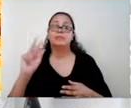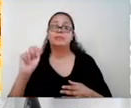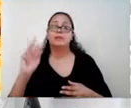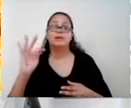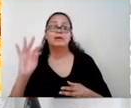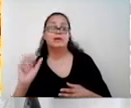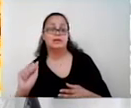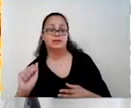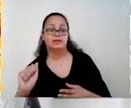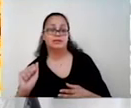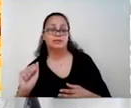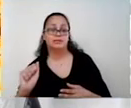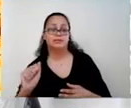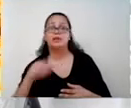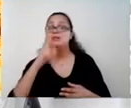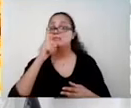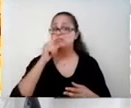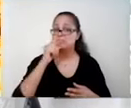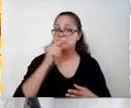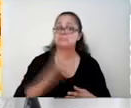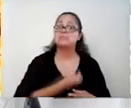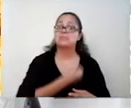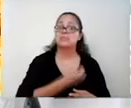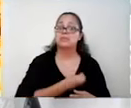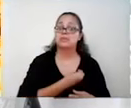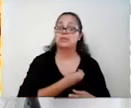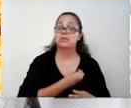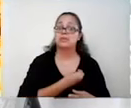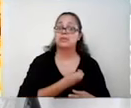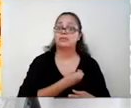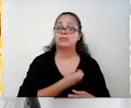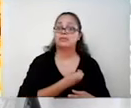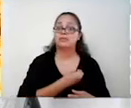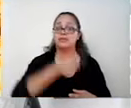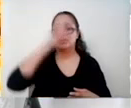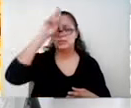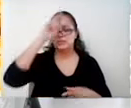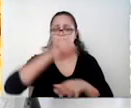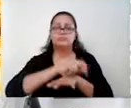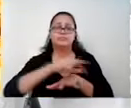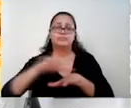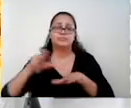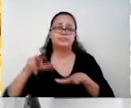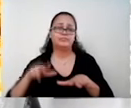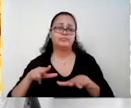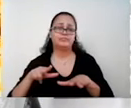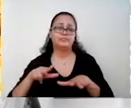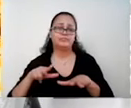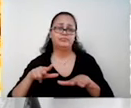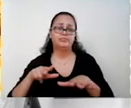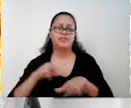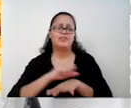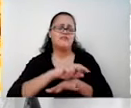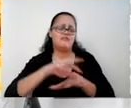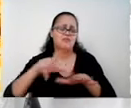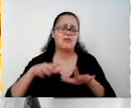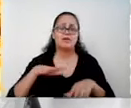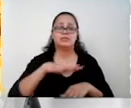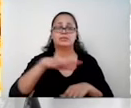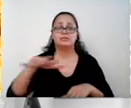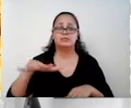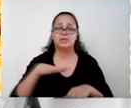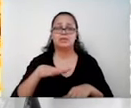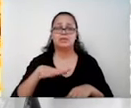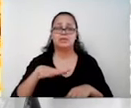inseto aquático, dentre vários outros insetos. Insetos podem estar distribuídos em vários tipos de ambientes. Este fica em ambiente aquático.